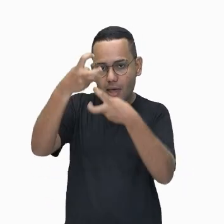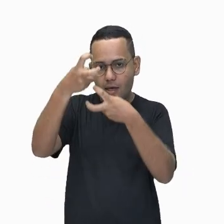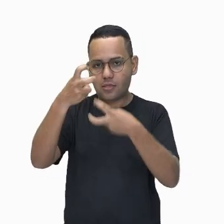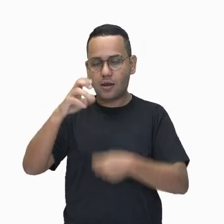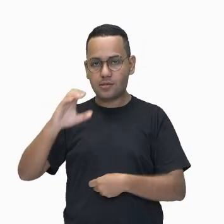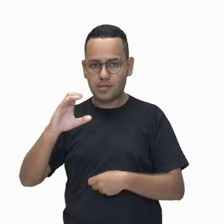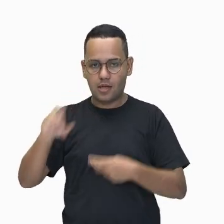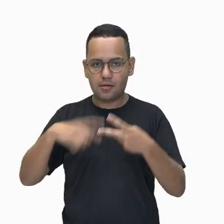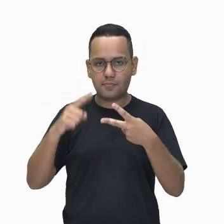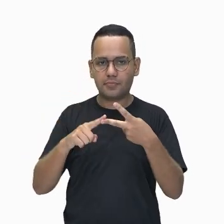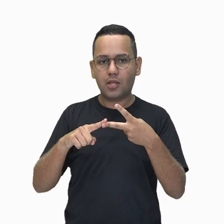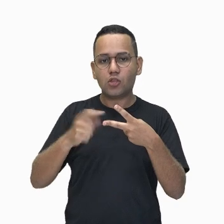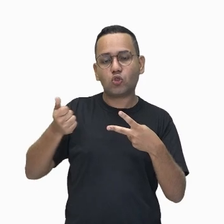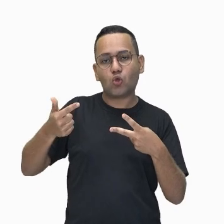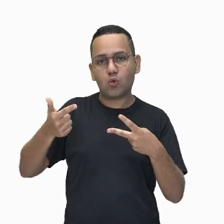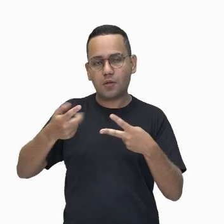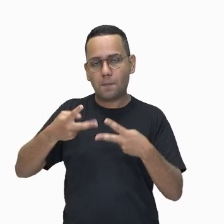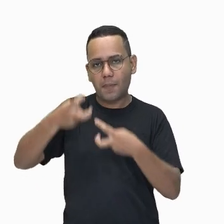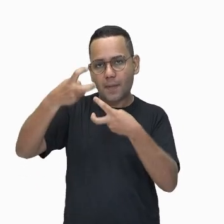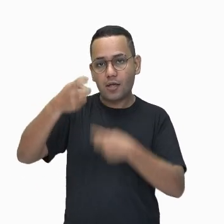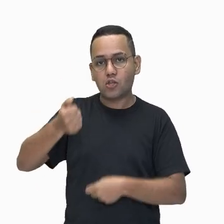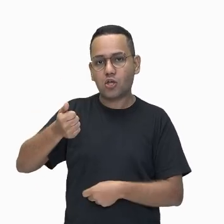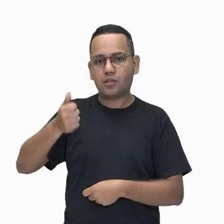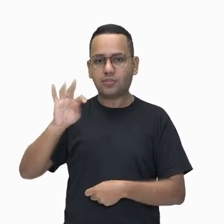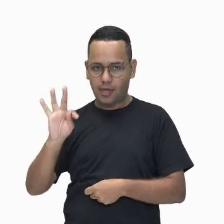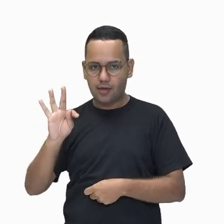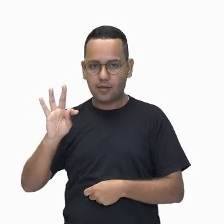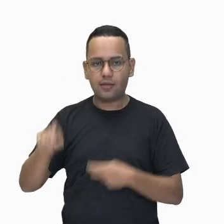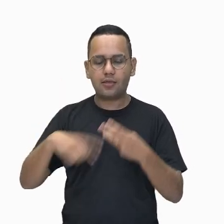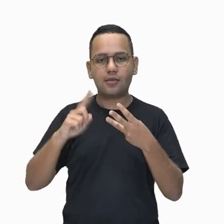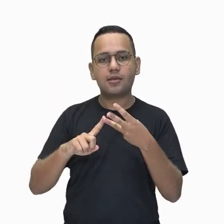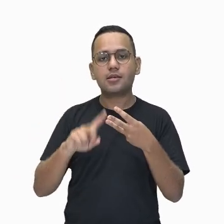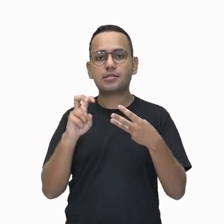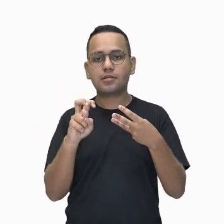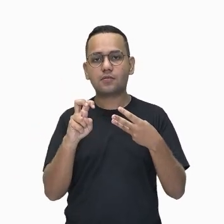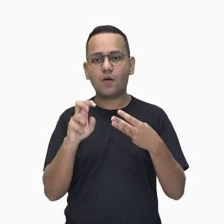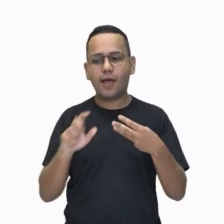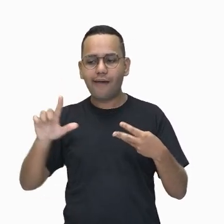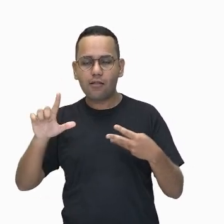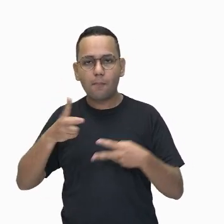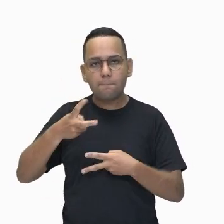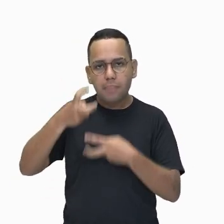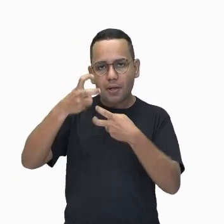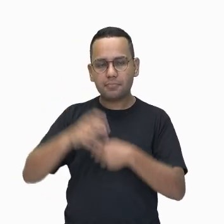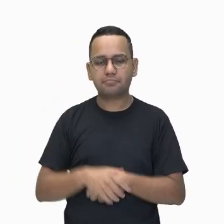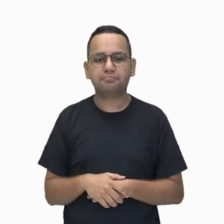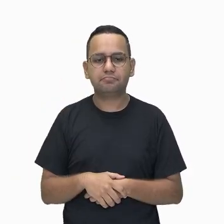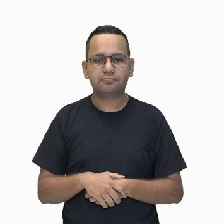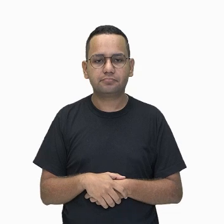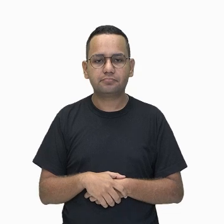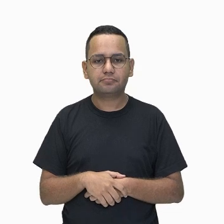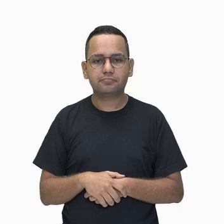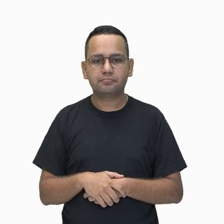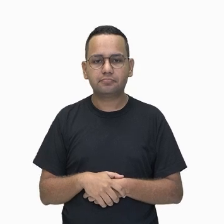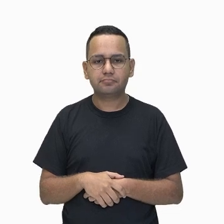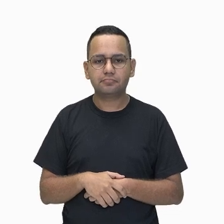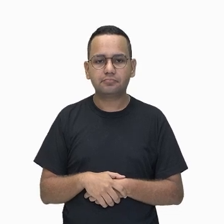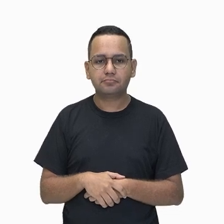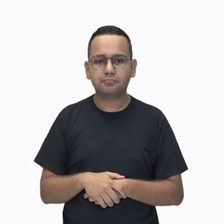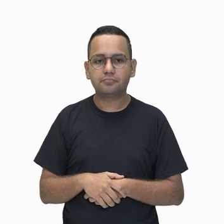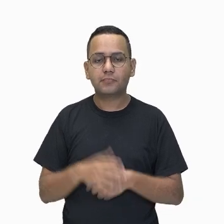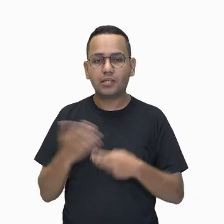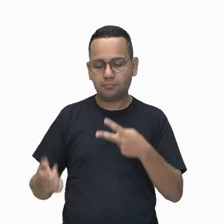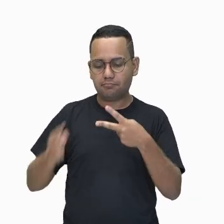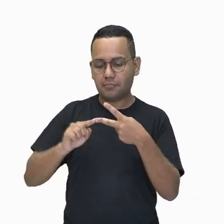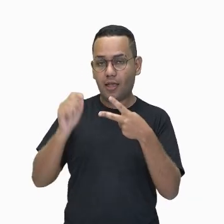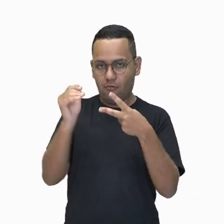vértebras torácicas e as 5 vértebras lombares, né? É a parte principal ali da coluna. E a gente vai ter também as duas partes